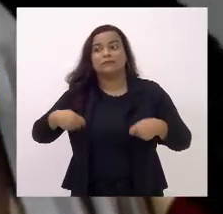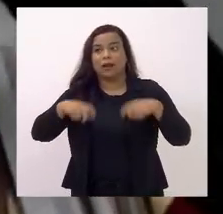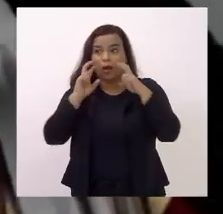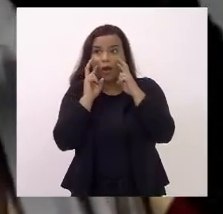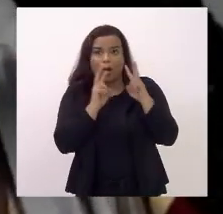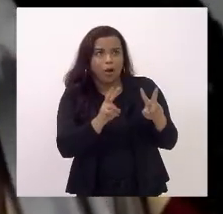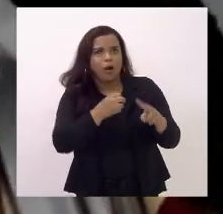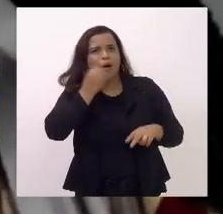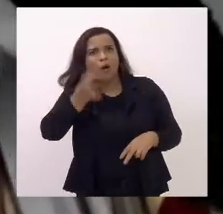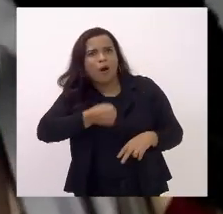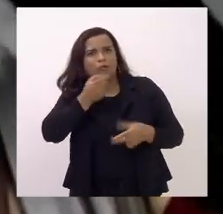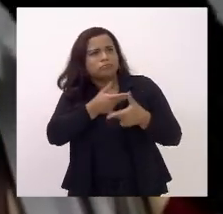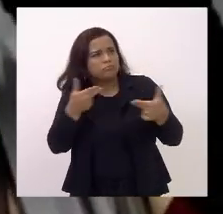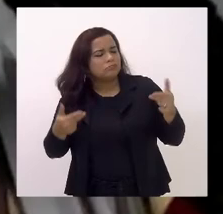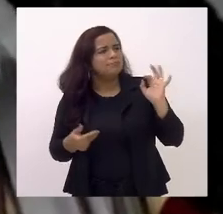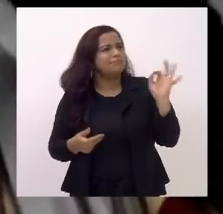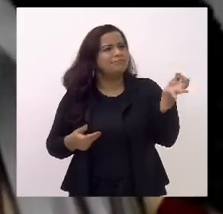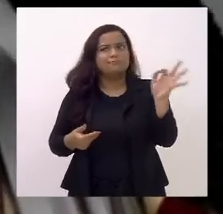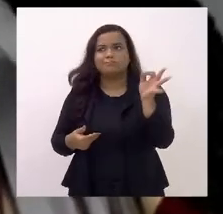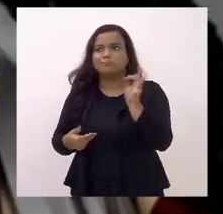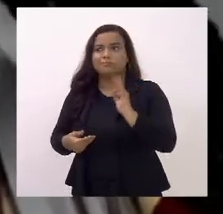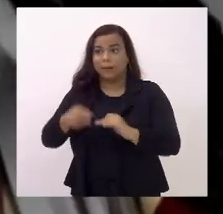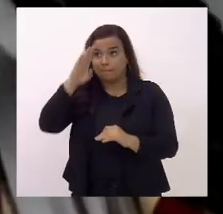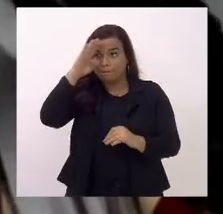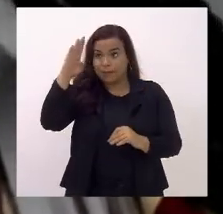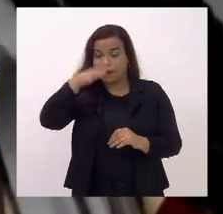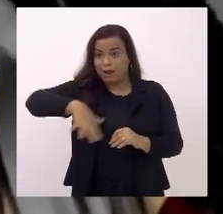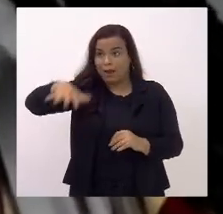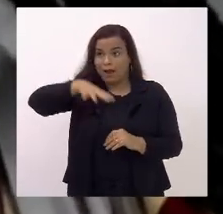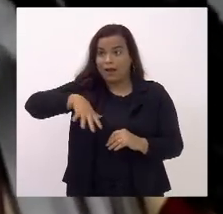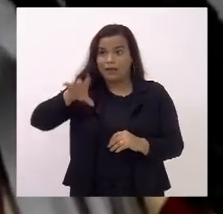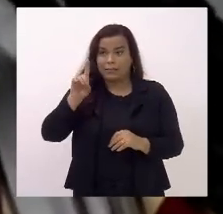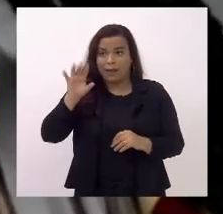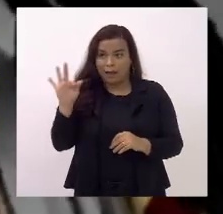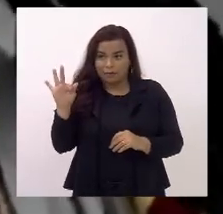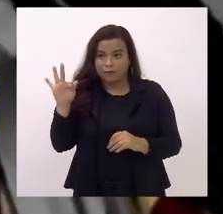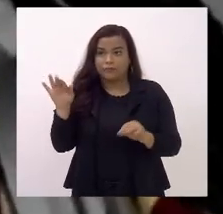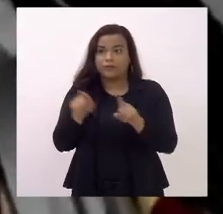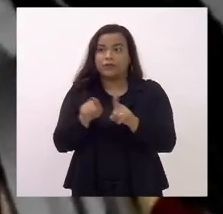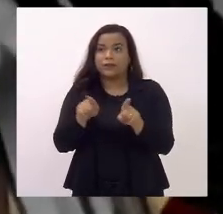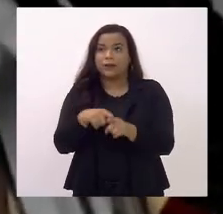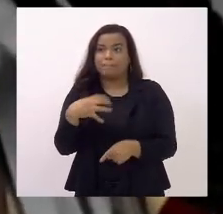para os relatos, por exemplo, principalmente do Distrito Federal e da Bahia, né?